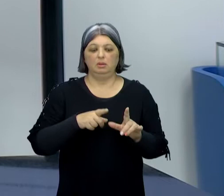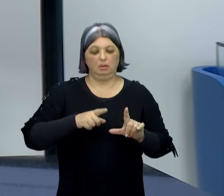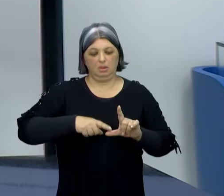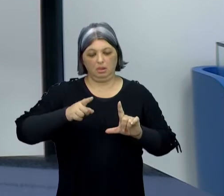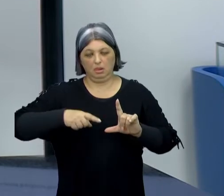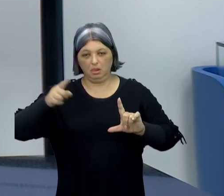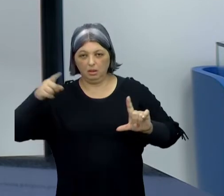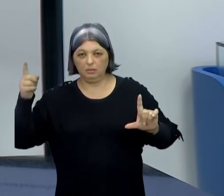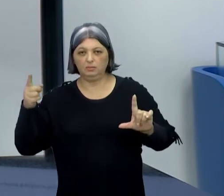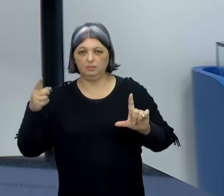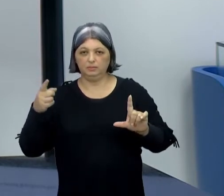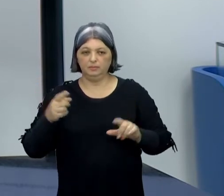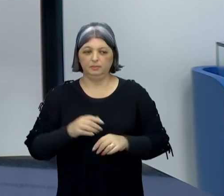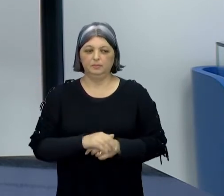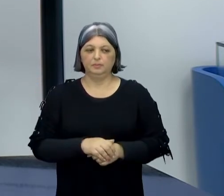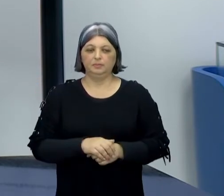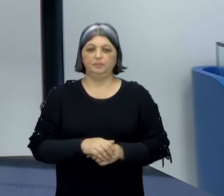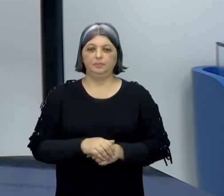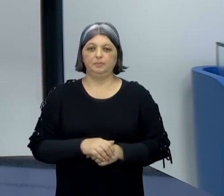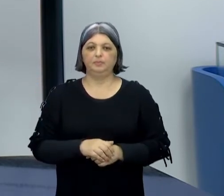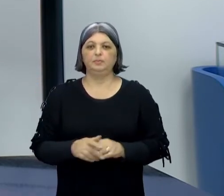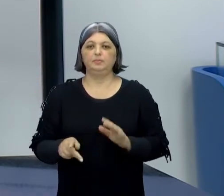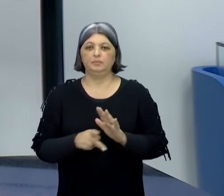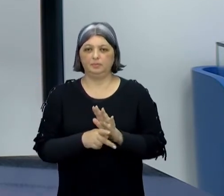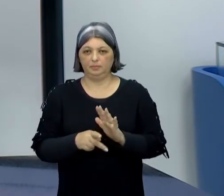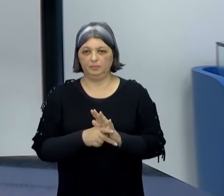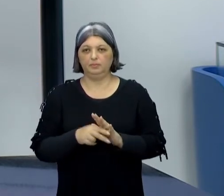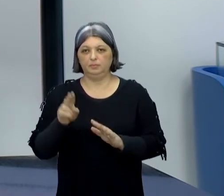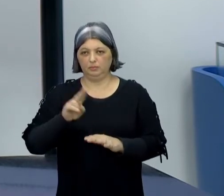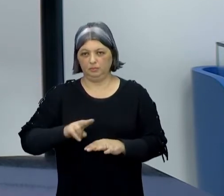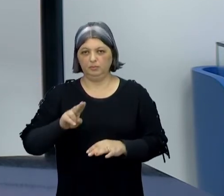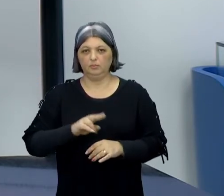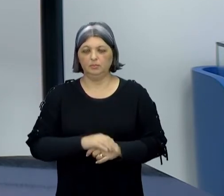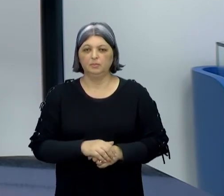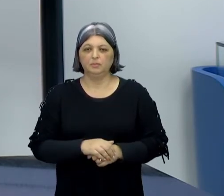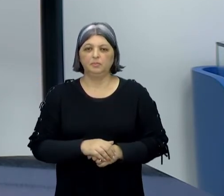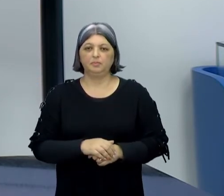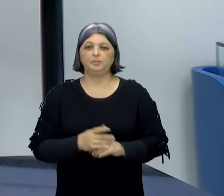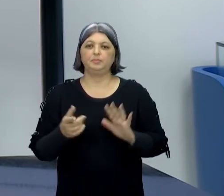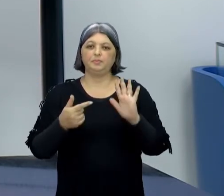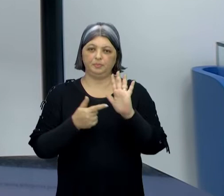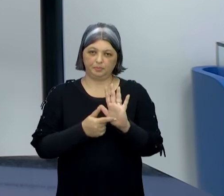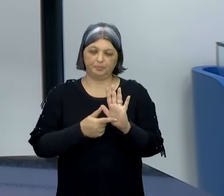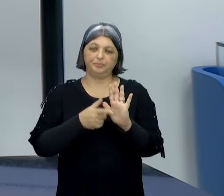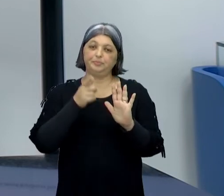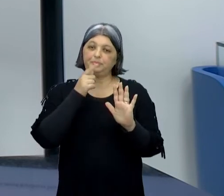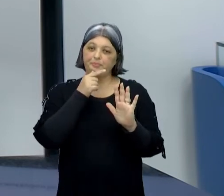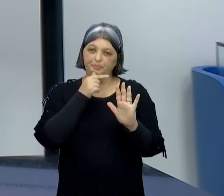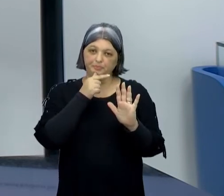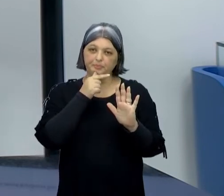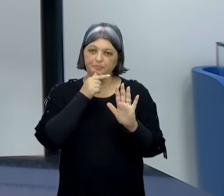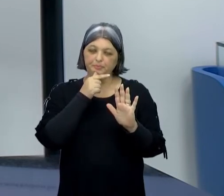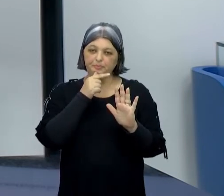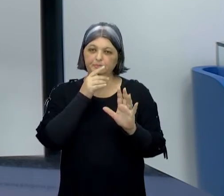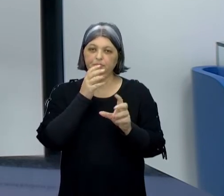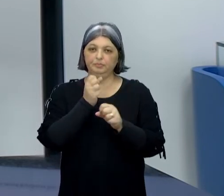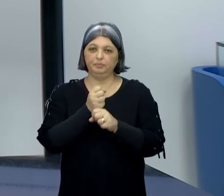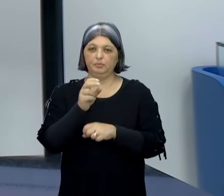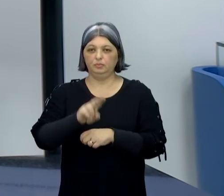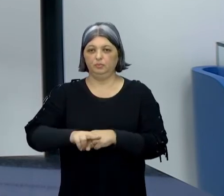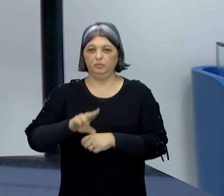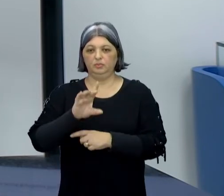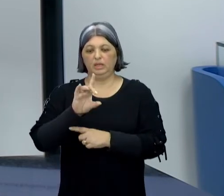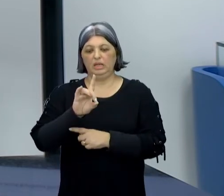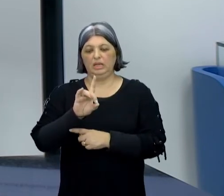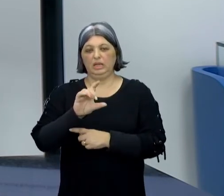nas nossas contas. Então, essa é a conta de consumo, eu apresentei aí para vocês a conta de consumo de água, da DAE,